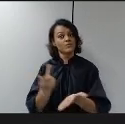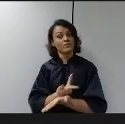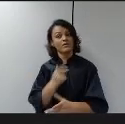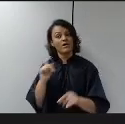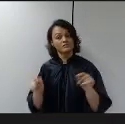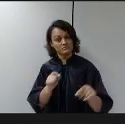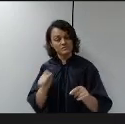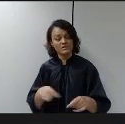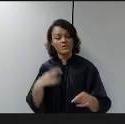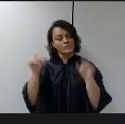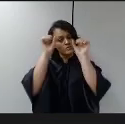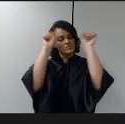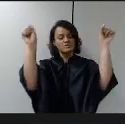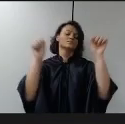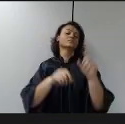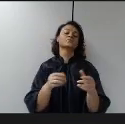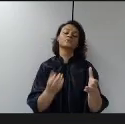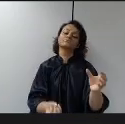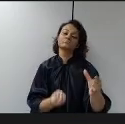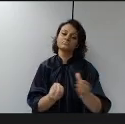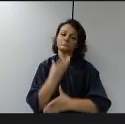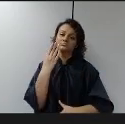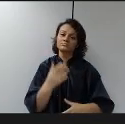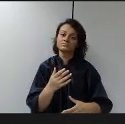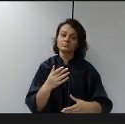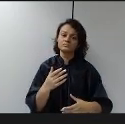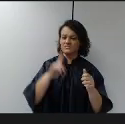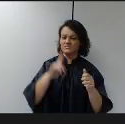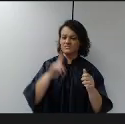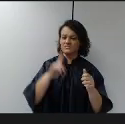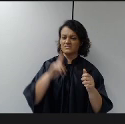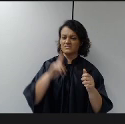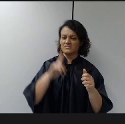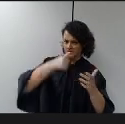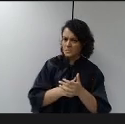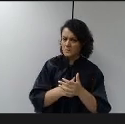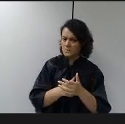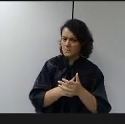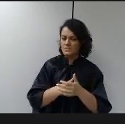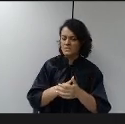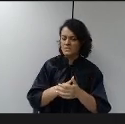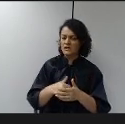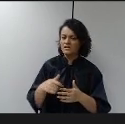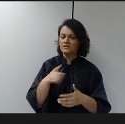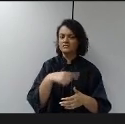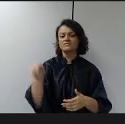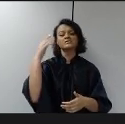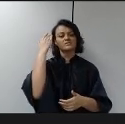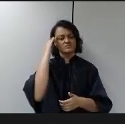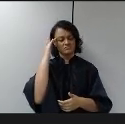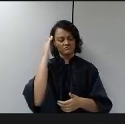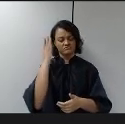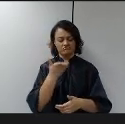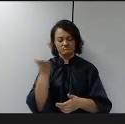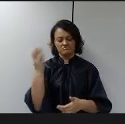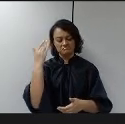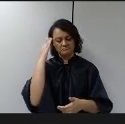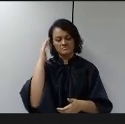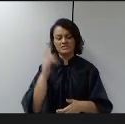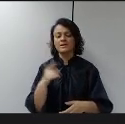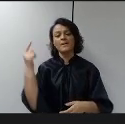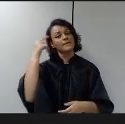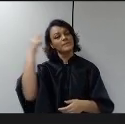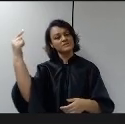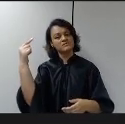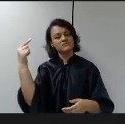de origem fundamentou a decisão nesse sentido, que caberia na exceção, tendo em vista que existe